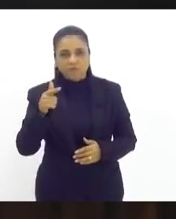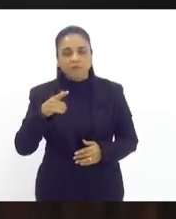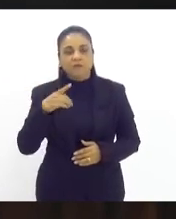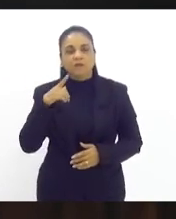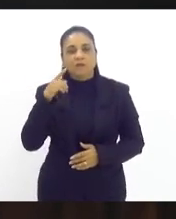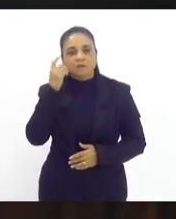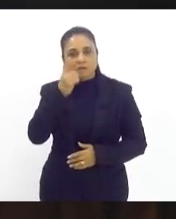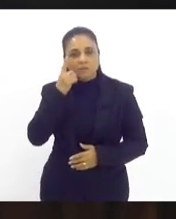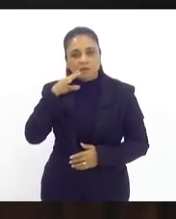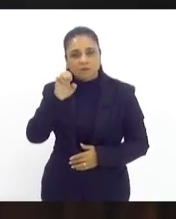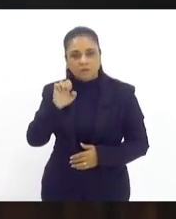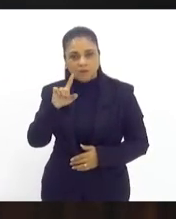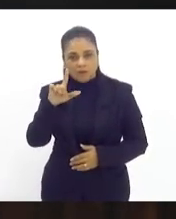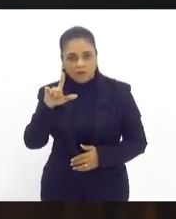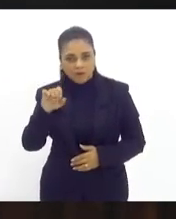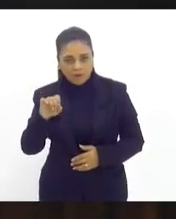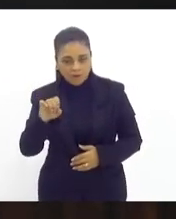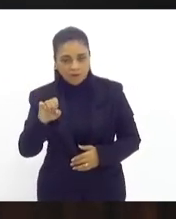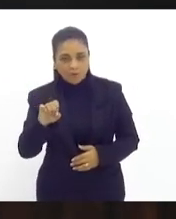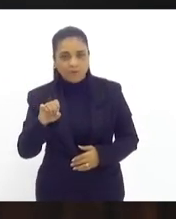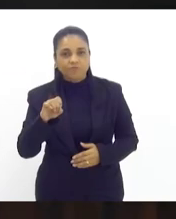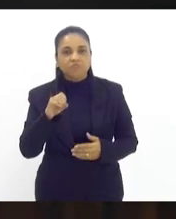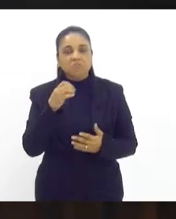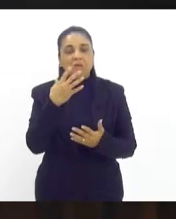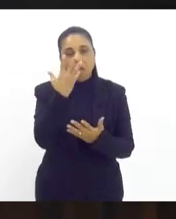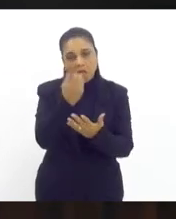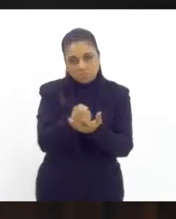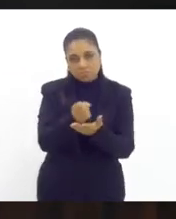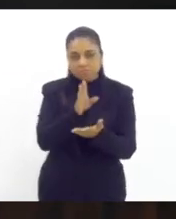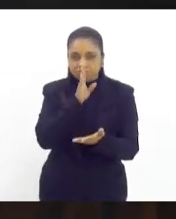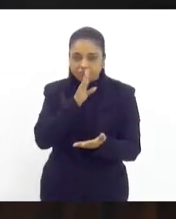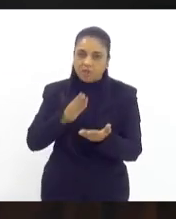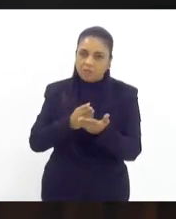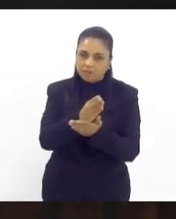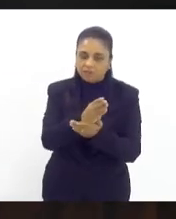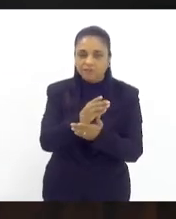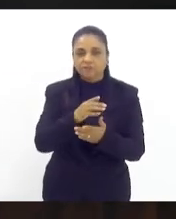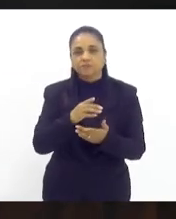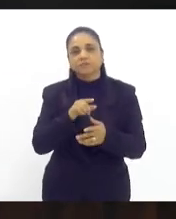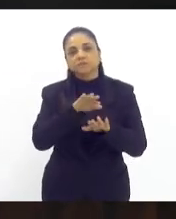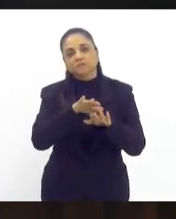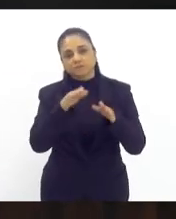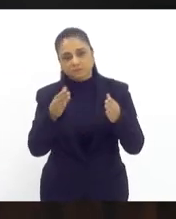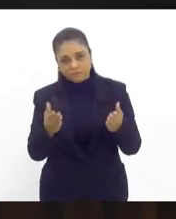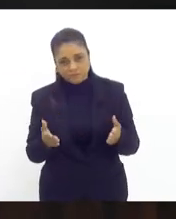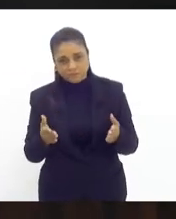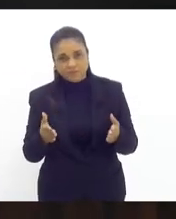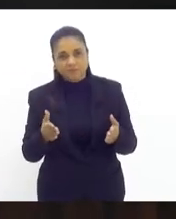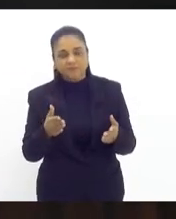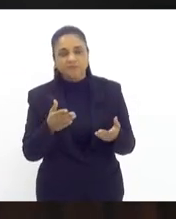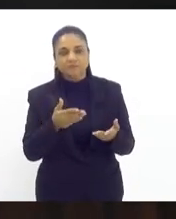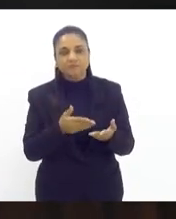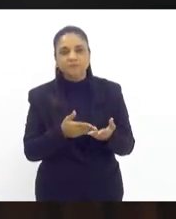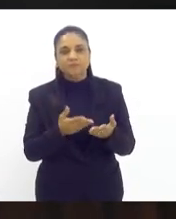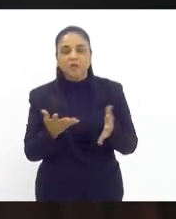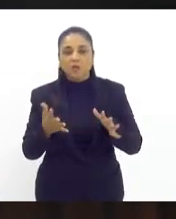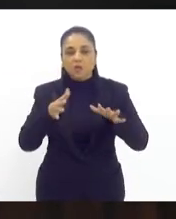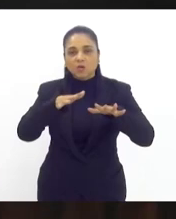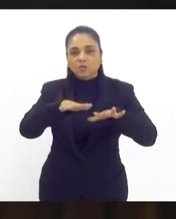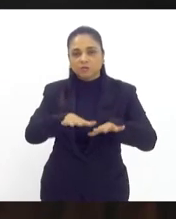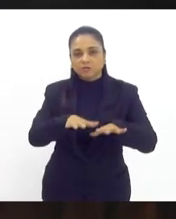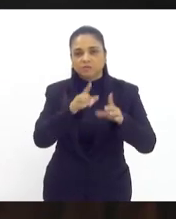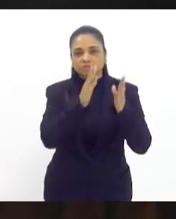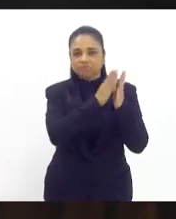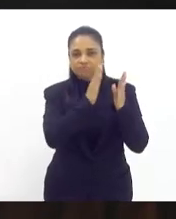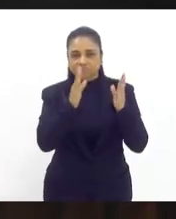Leo Vieira aquele escape pelo menos como estão aprovado a sobremesa inclusão na área